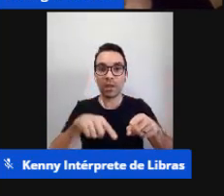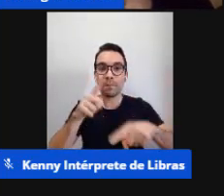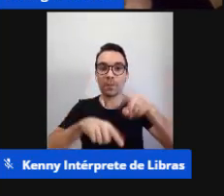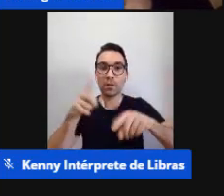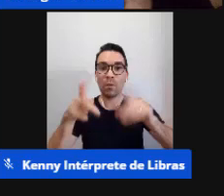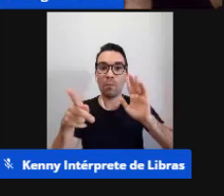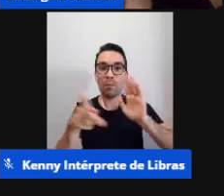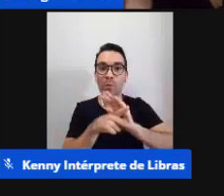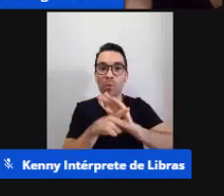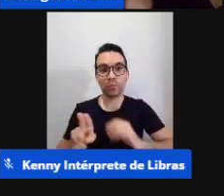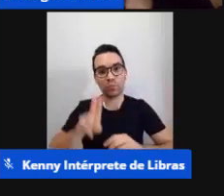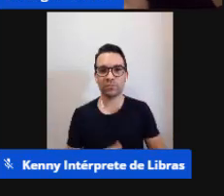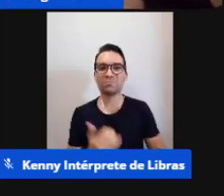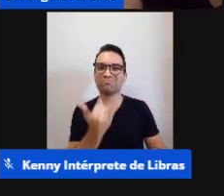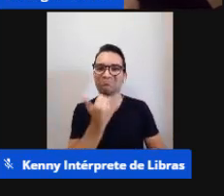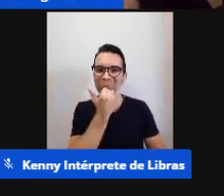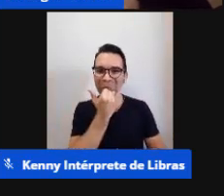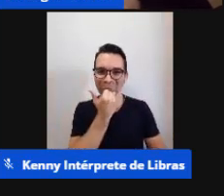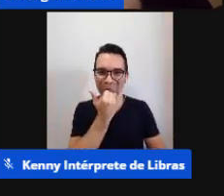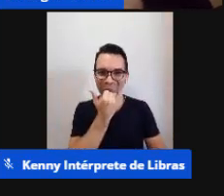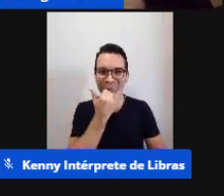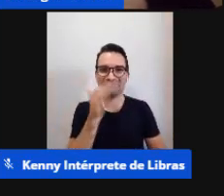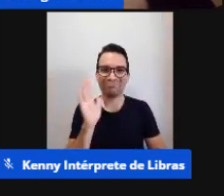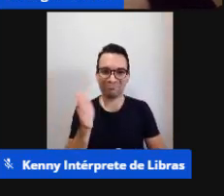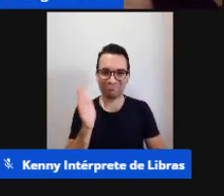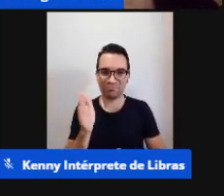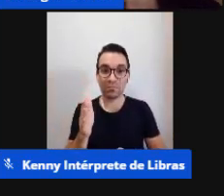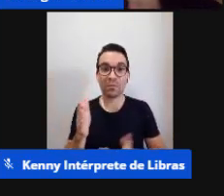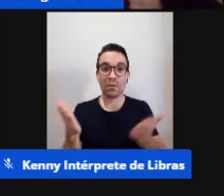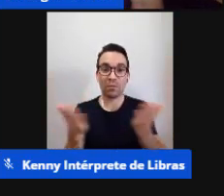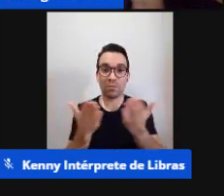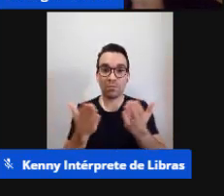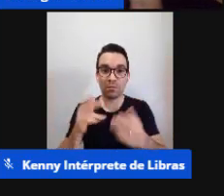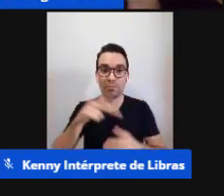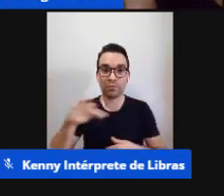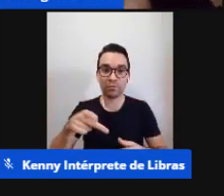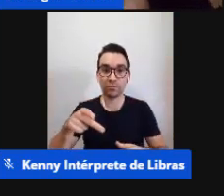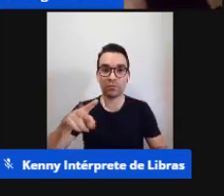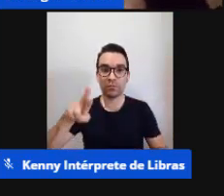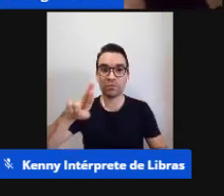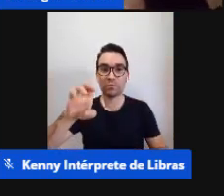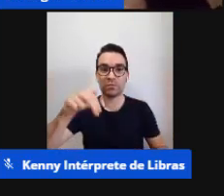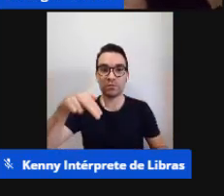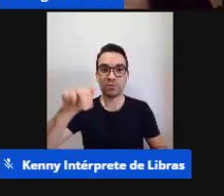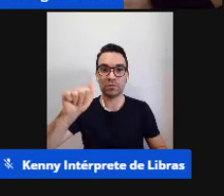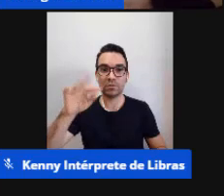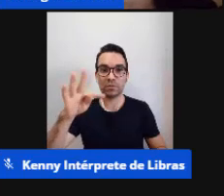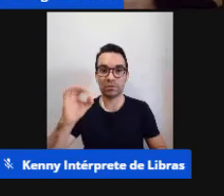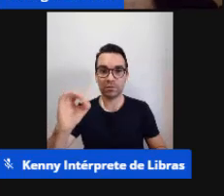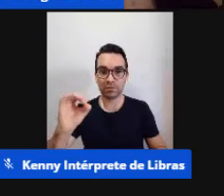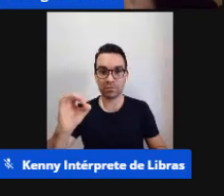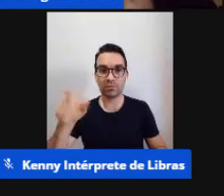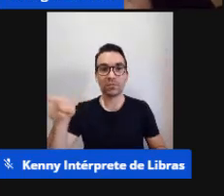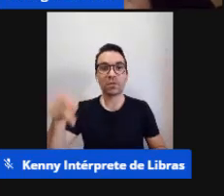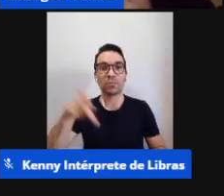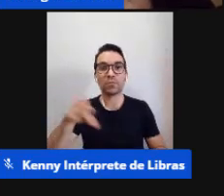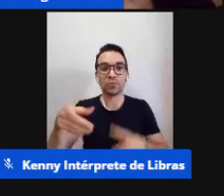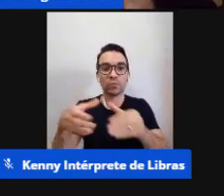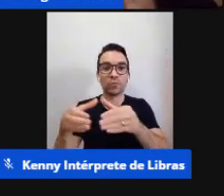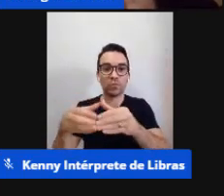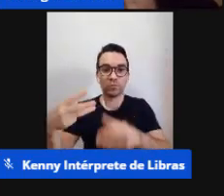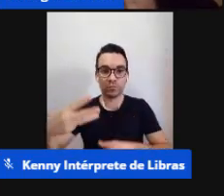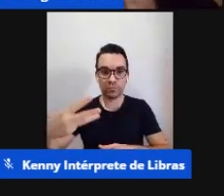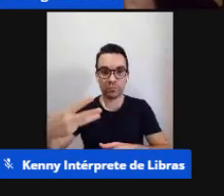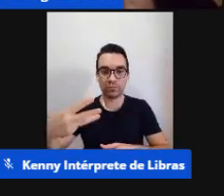ok? Isso. É o professor Renato Miranda, ele atua no grupo 3, na